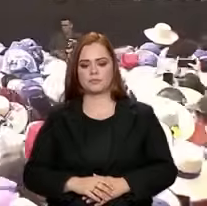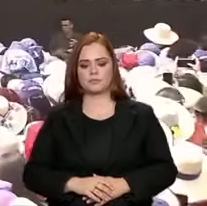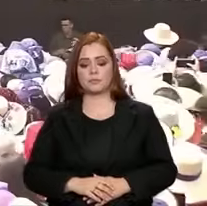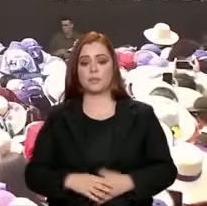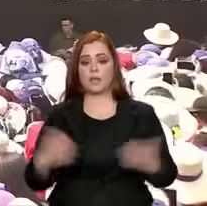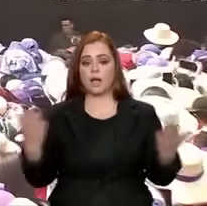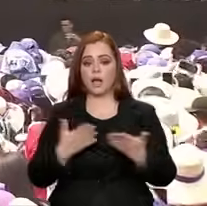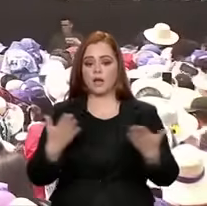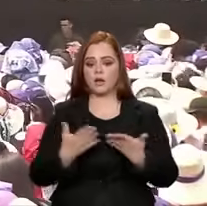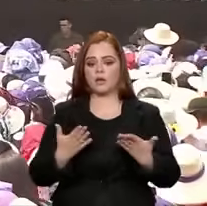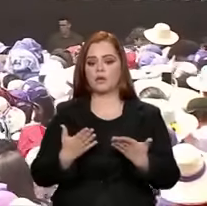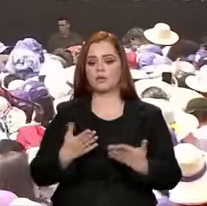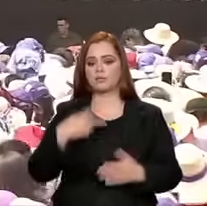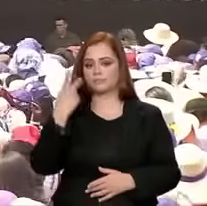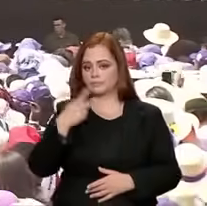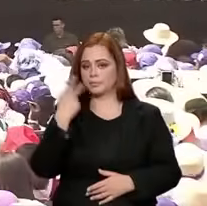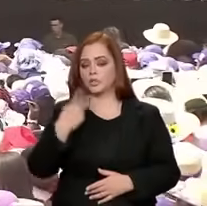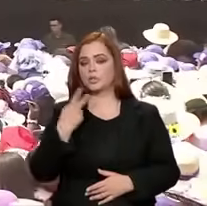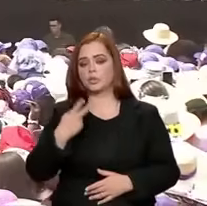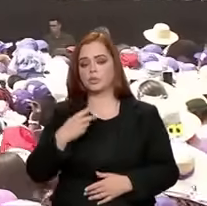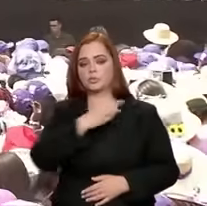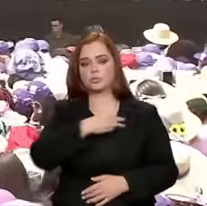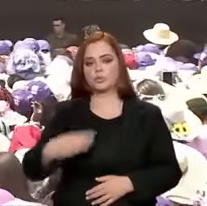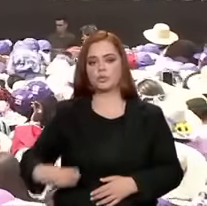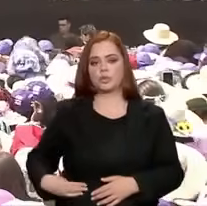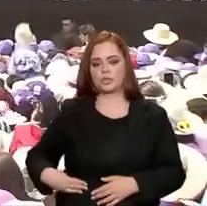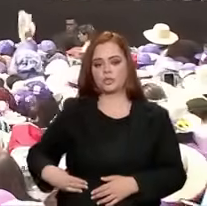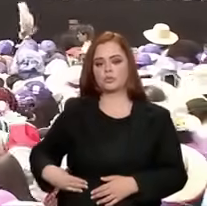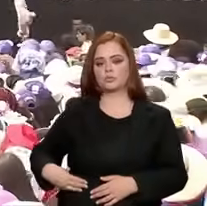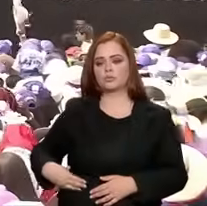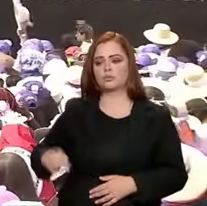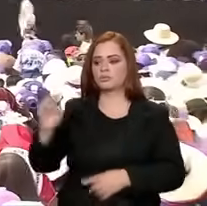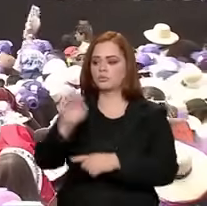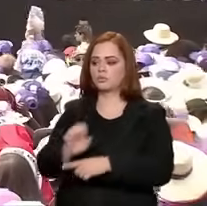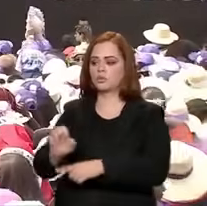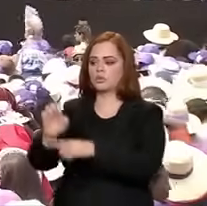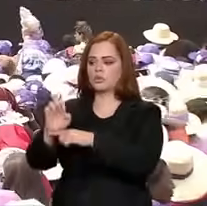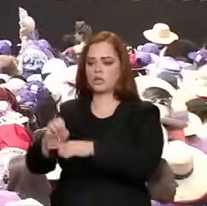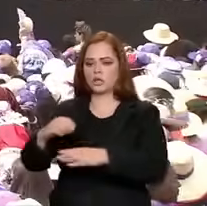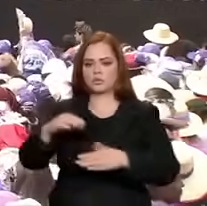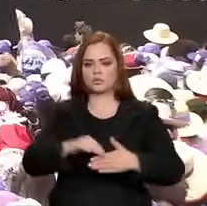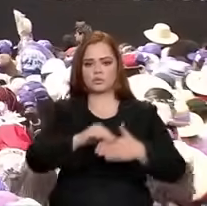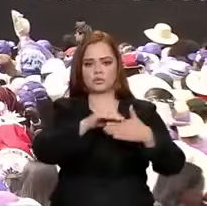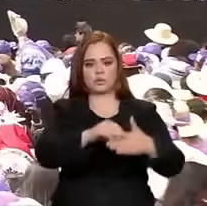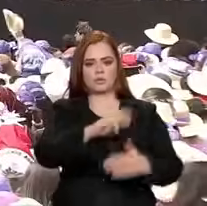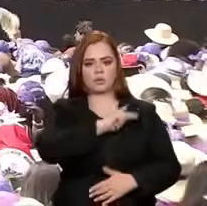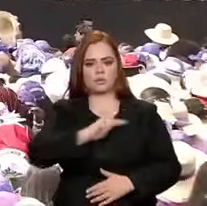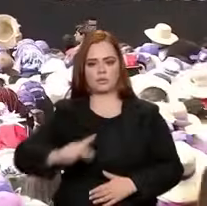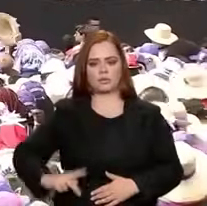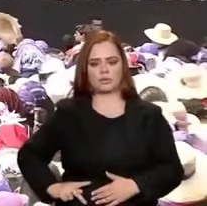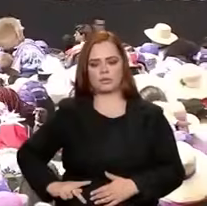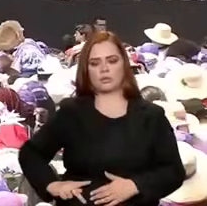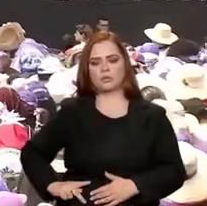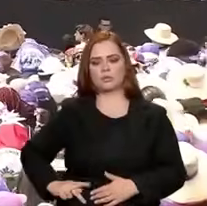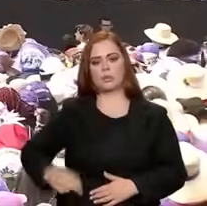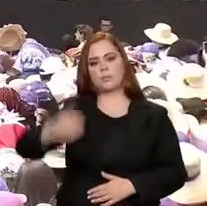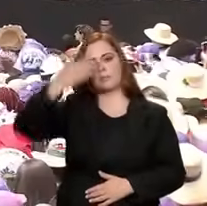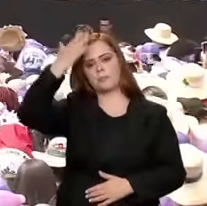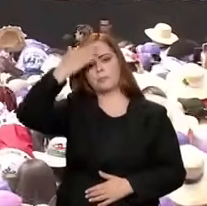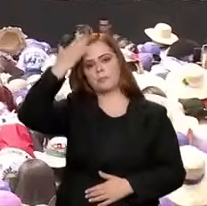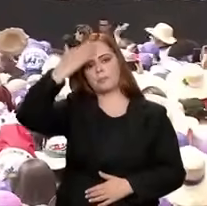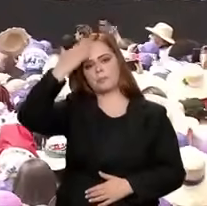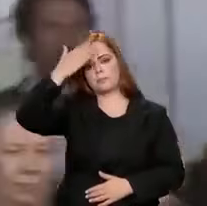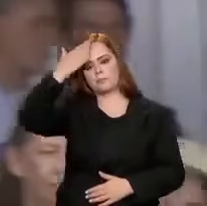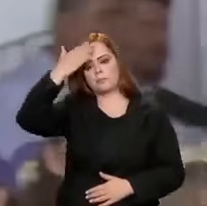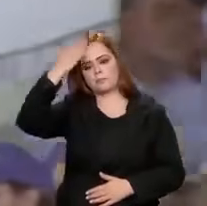falará o ministro de estado chefe da Secretaria Geral da presidência da república Márcio Macedo